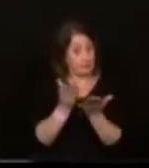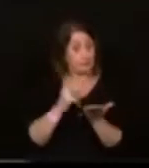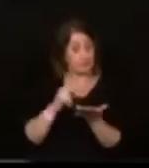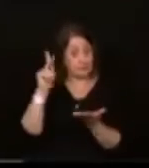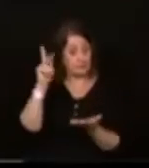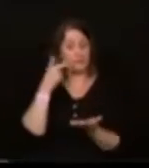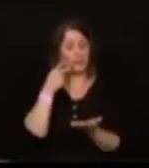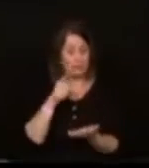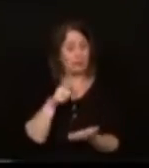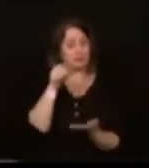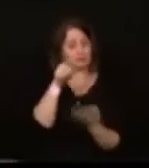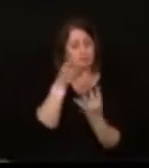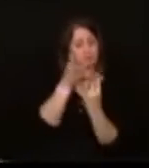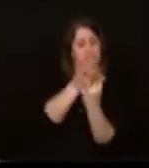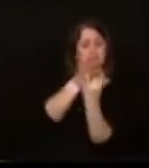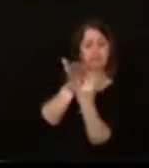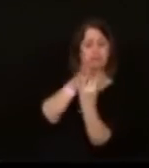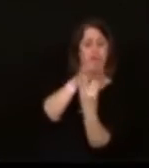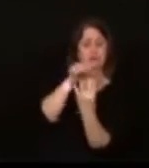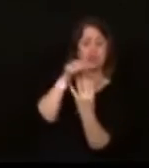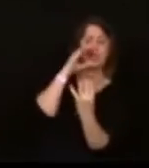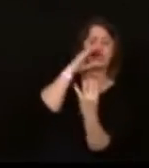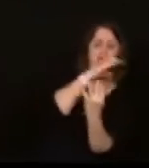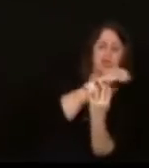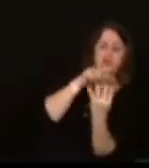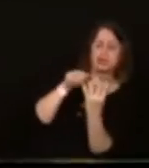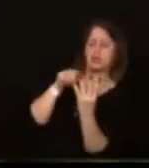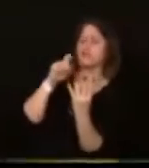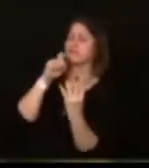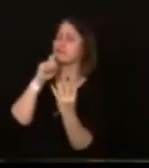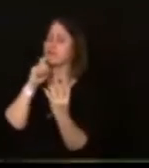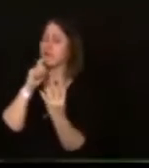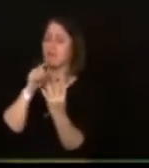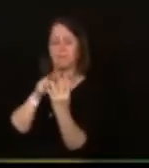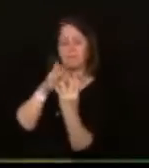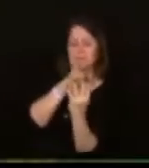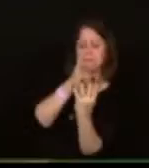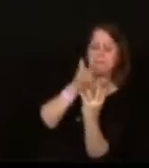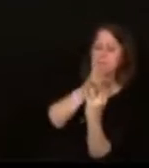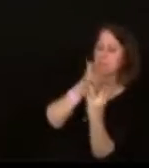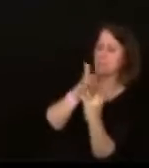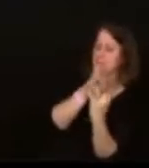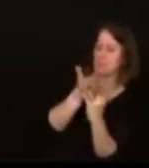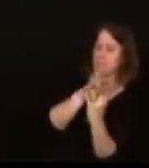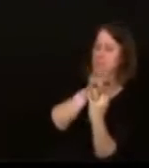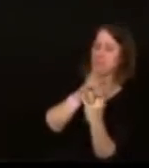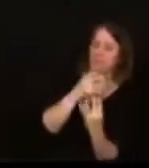seja quente ou seja frio, mas não seja morno.